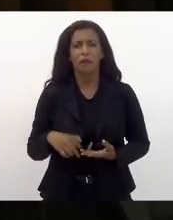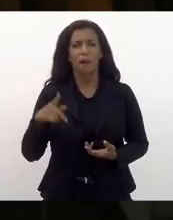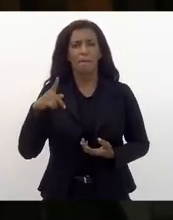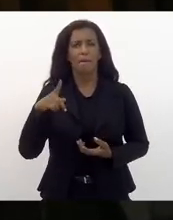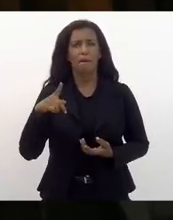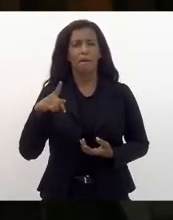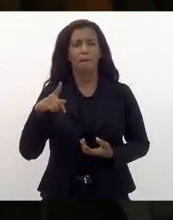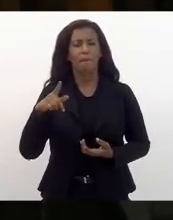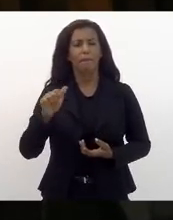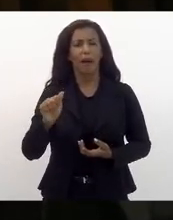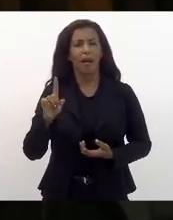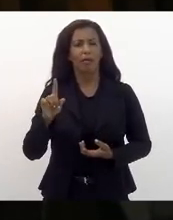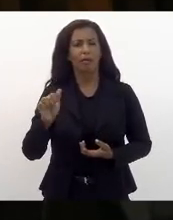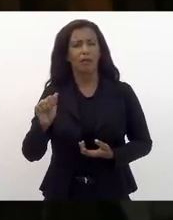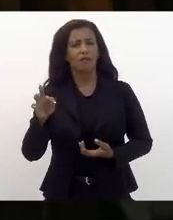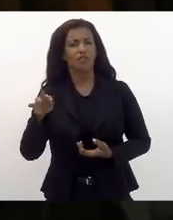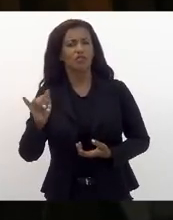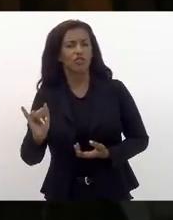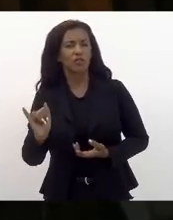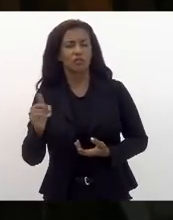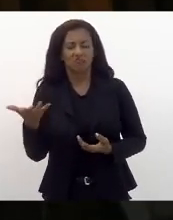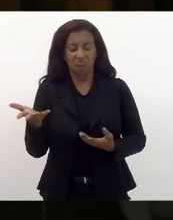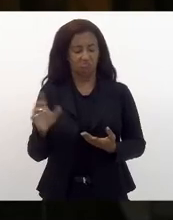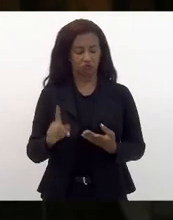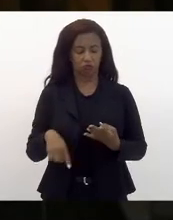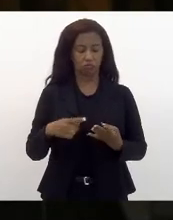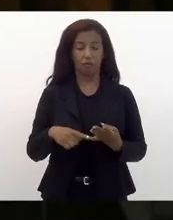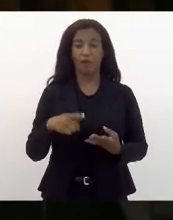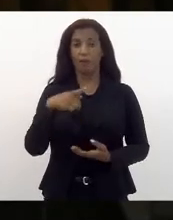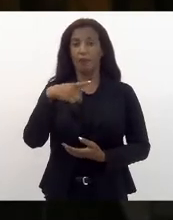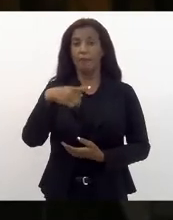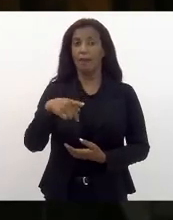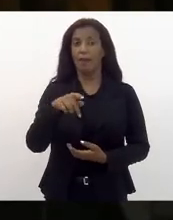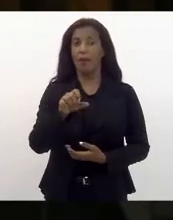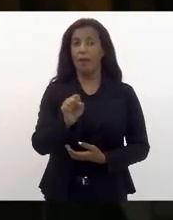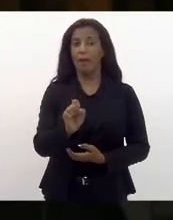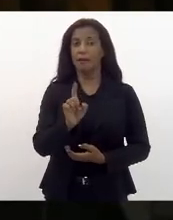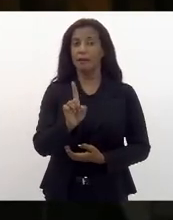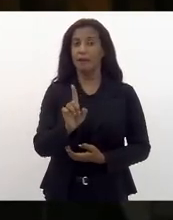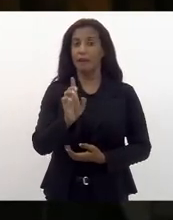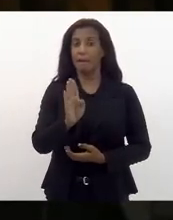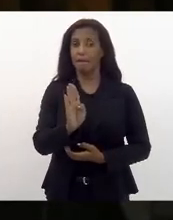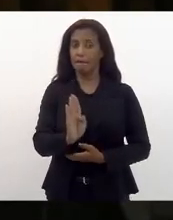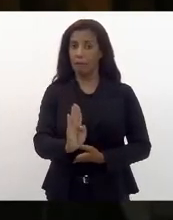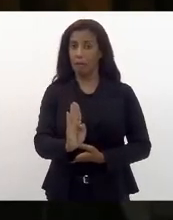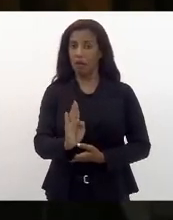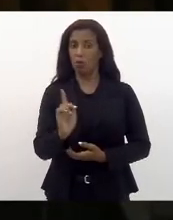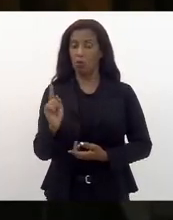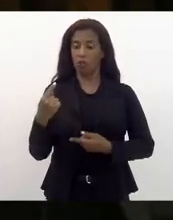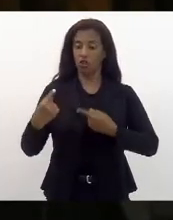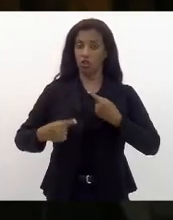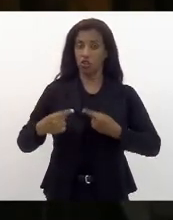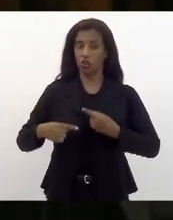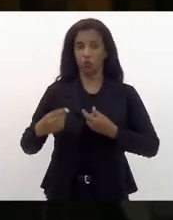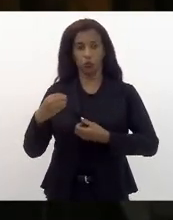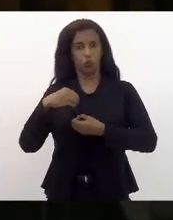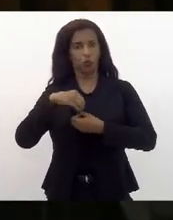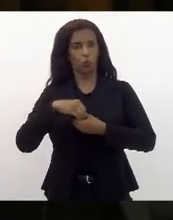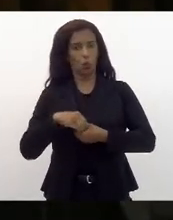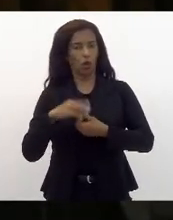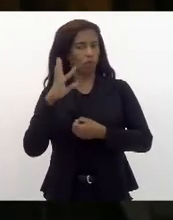tablet e temos no PSDB uma disputa interna